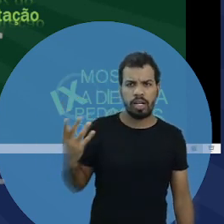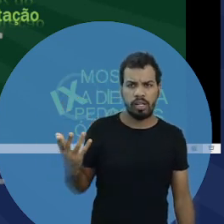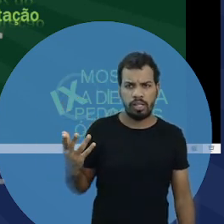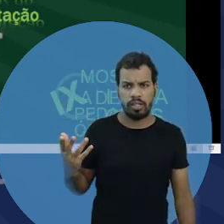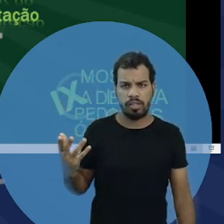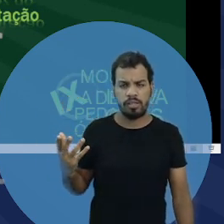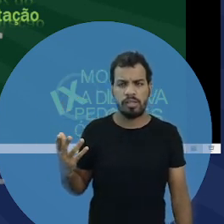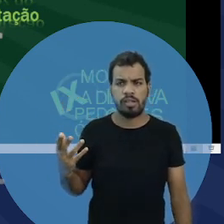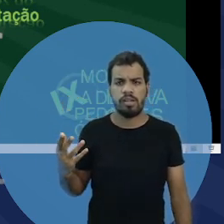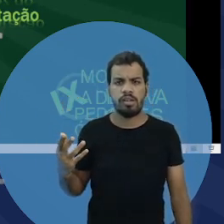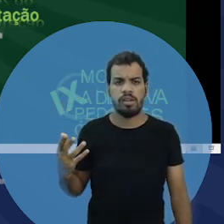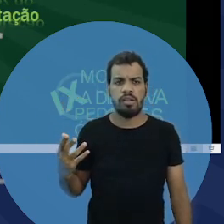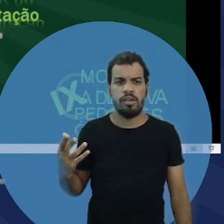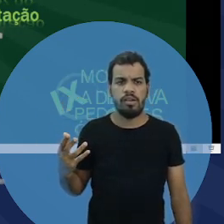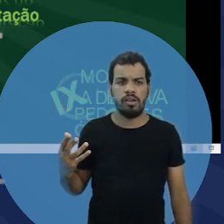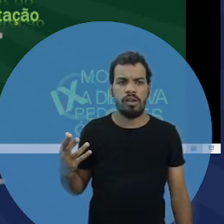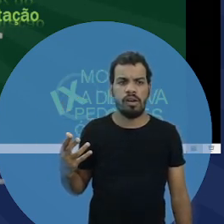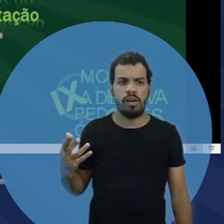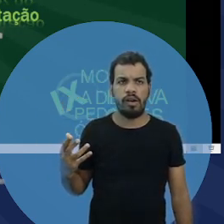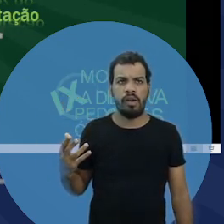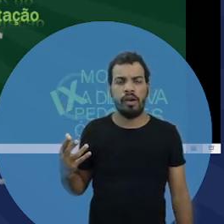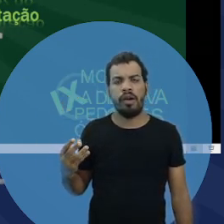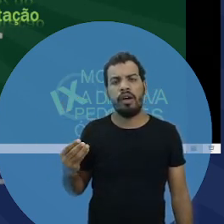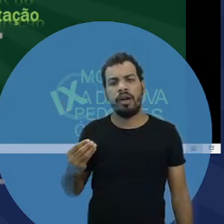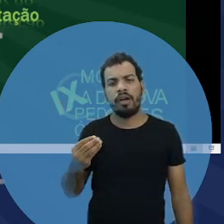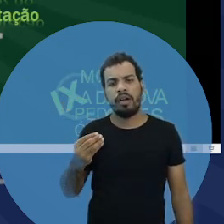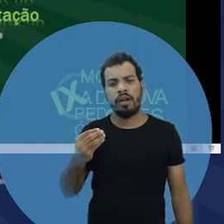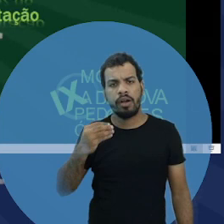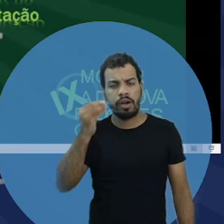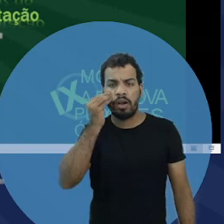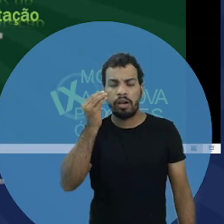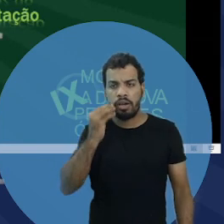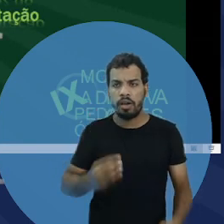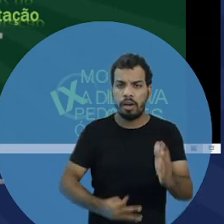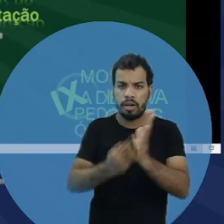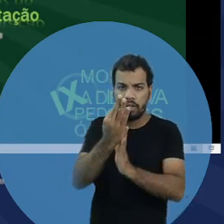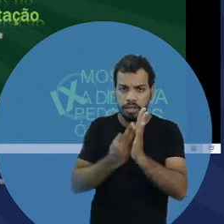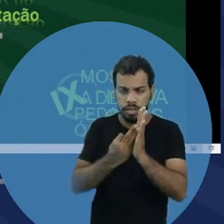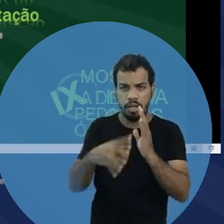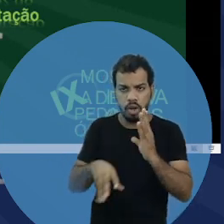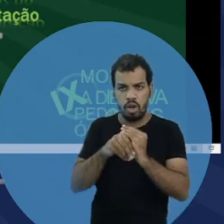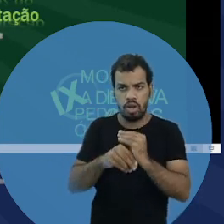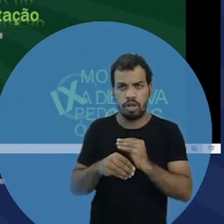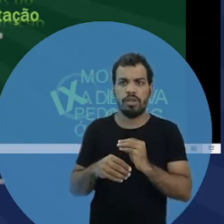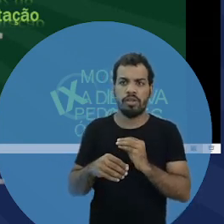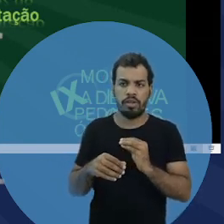E aí a gente tentou, né, com esse texto, complementar